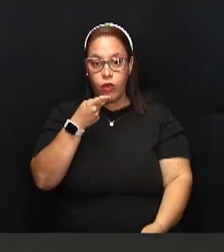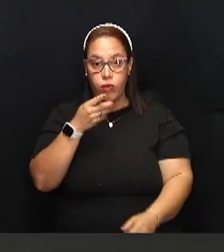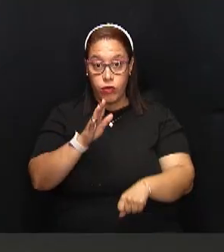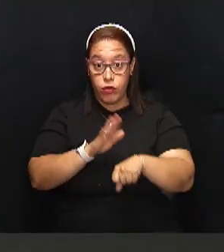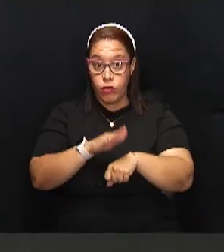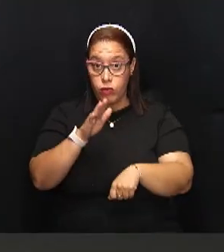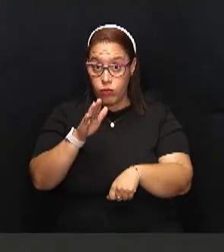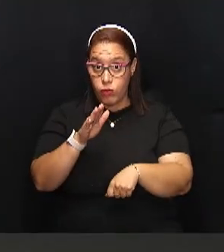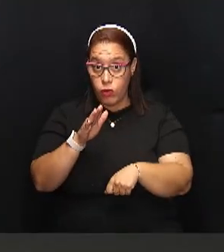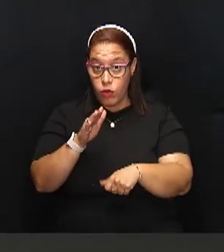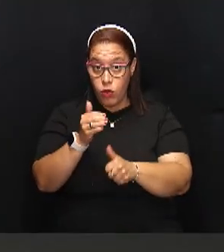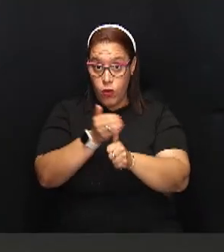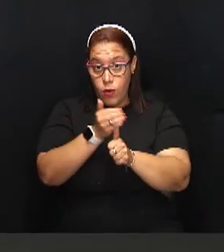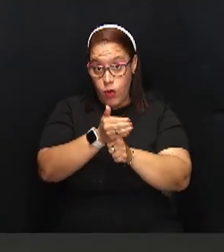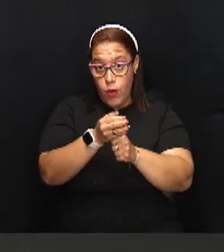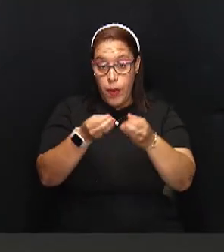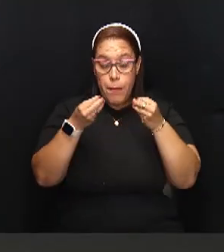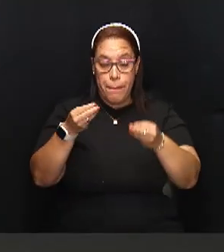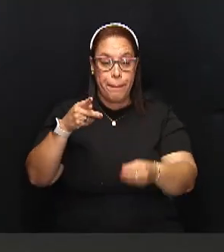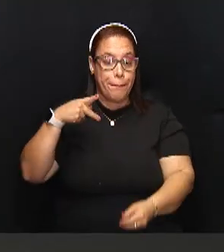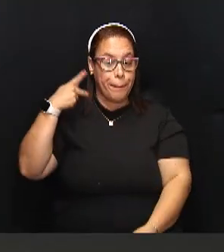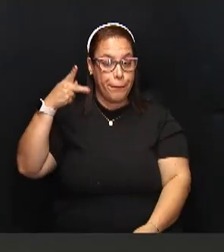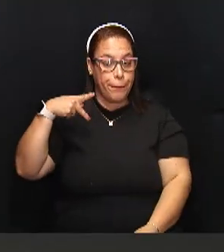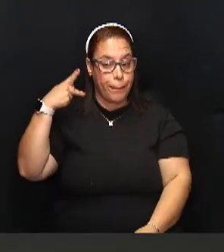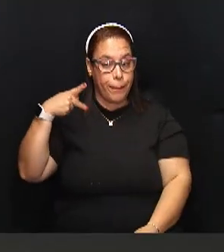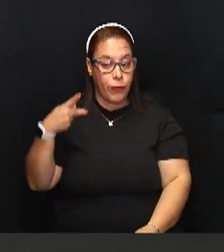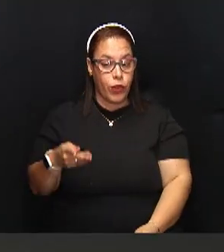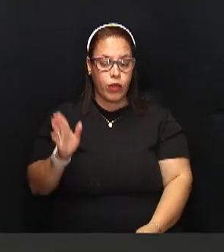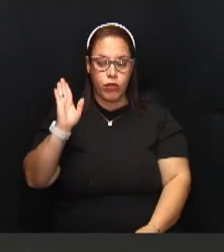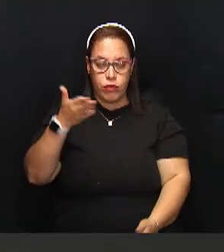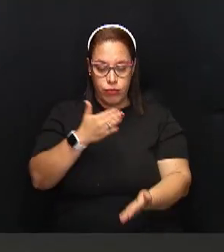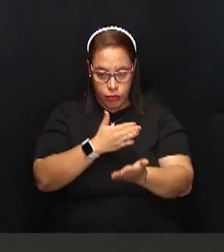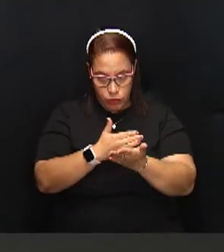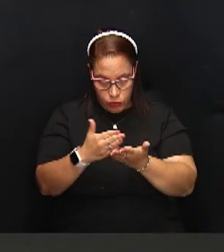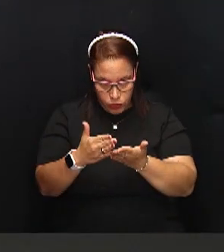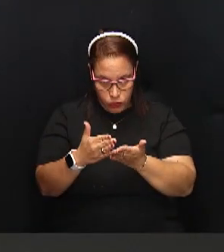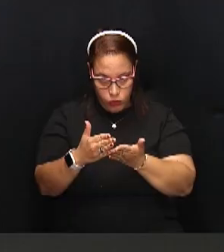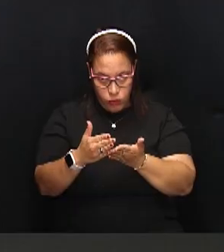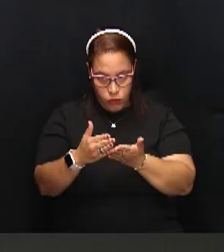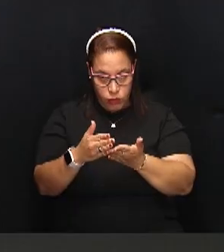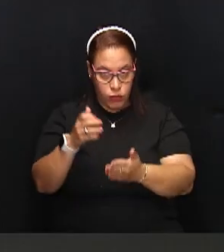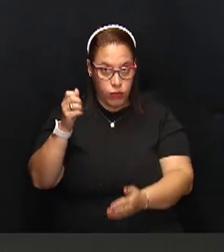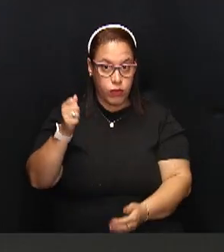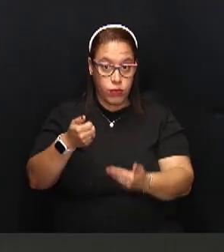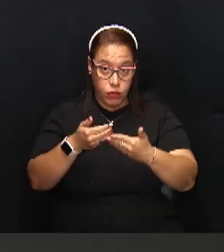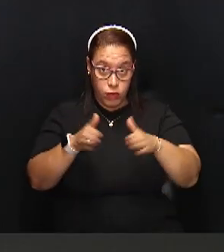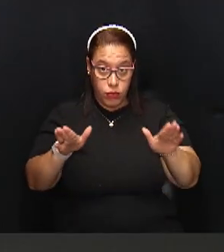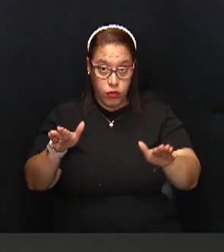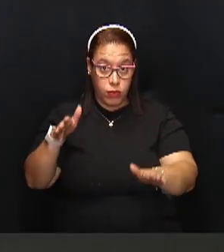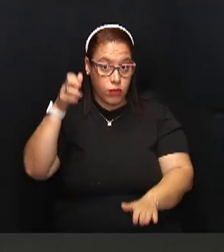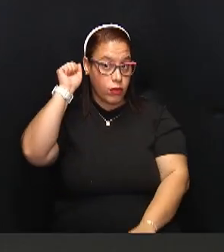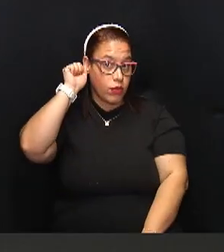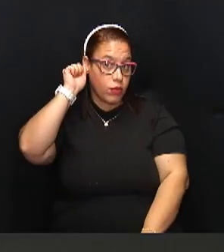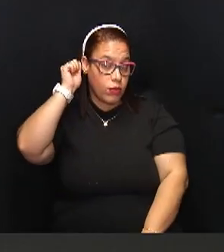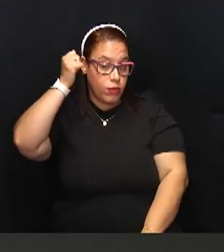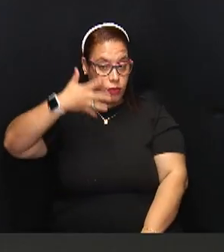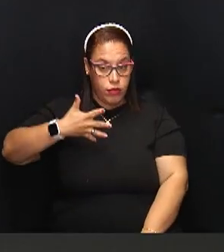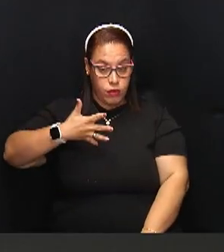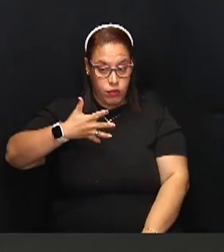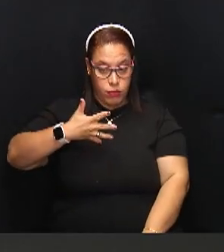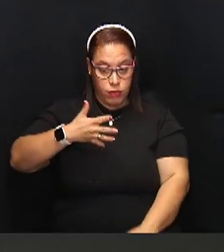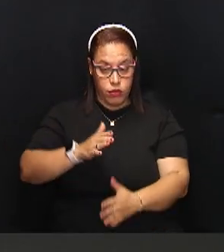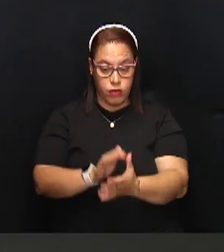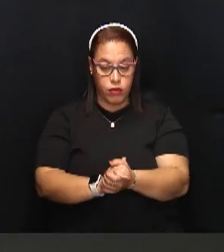sobre a sua atuação como parlamentar. E como é de praxe, eu vou fazer a abertura fazendo aqui a minha